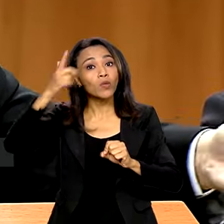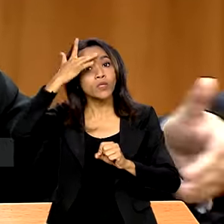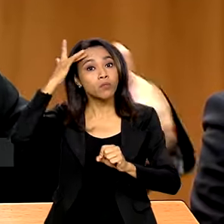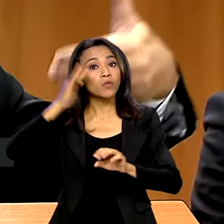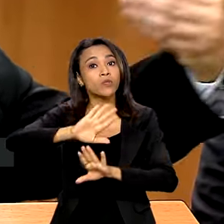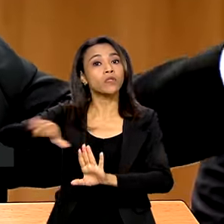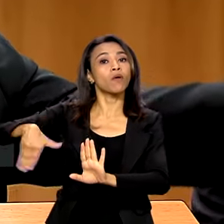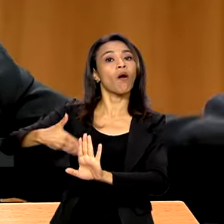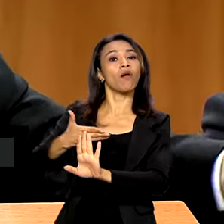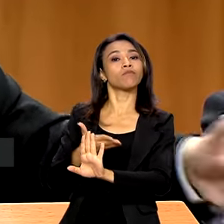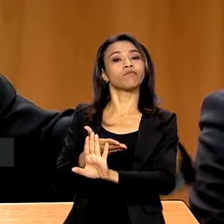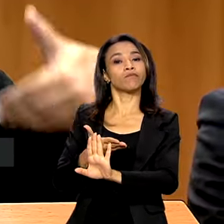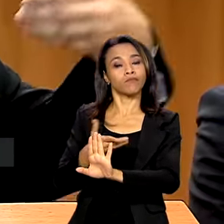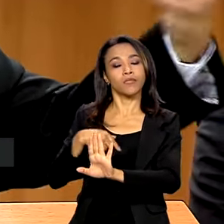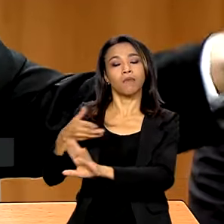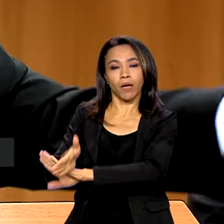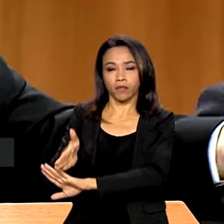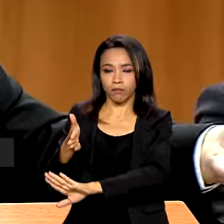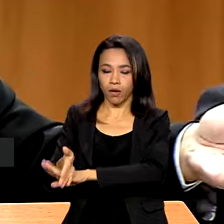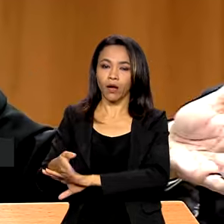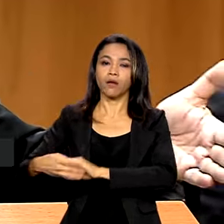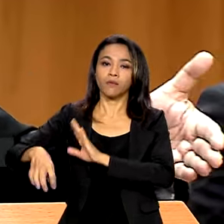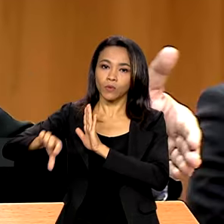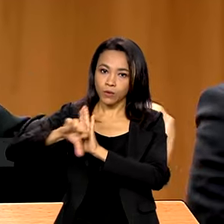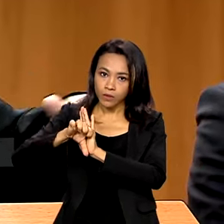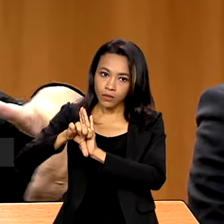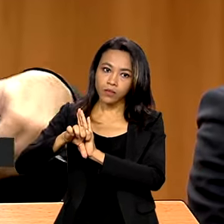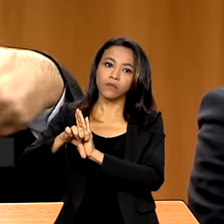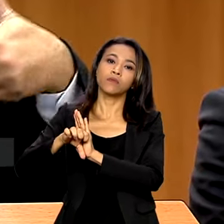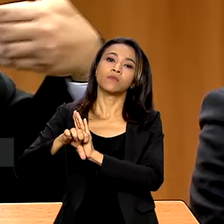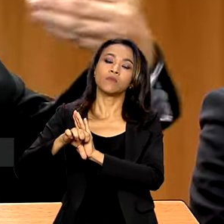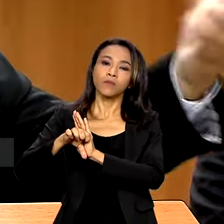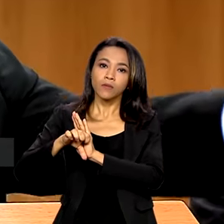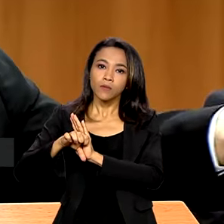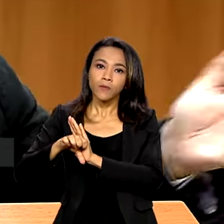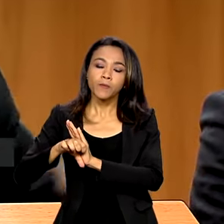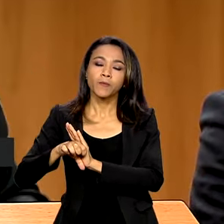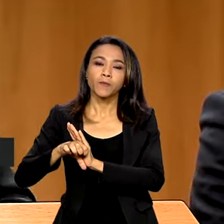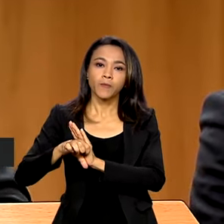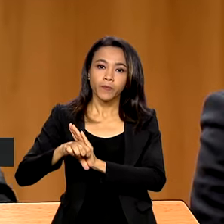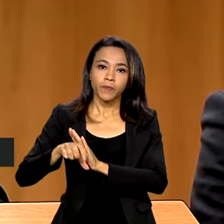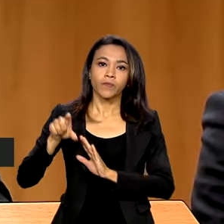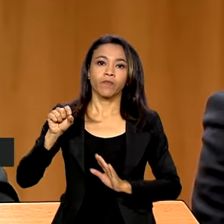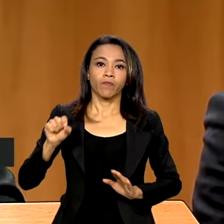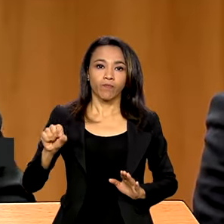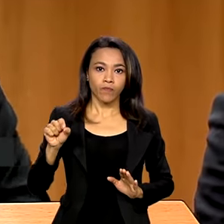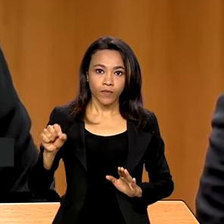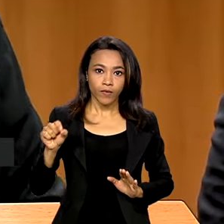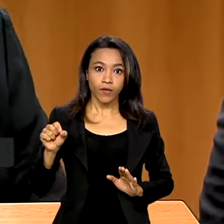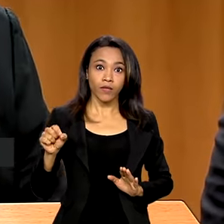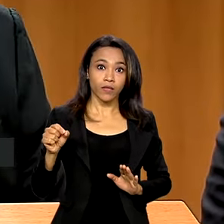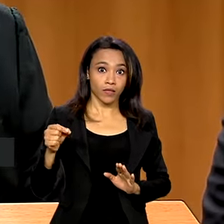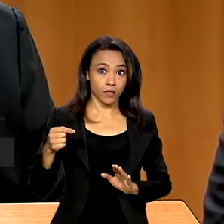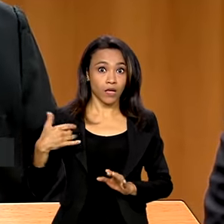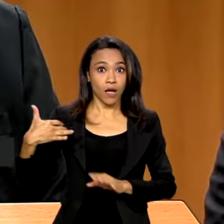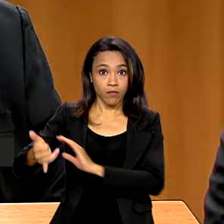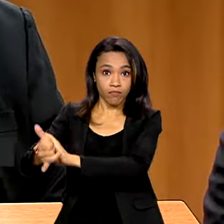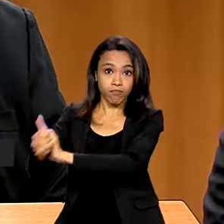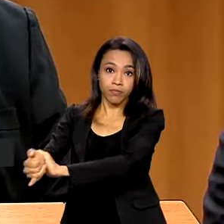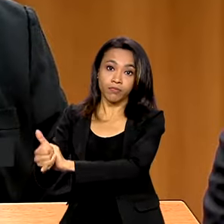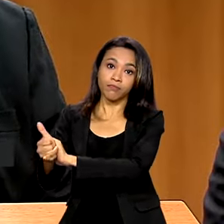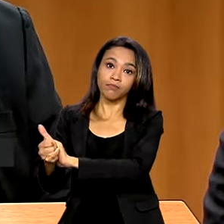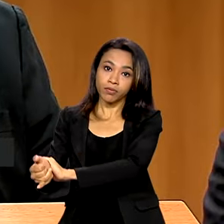outras pessoas que participaram, determinaram a ocorrência dos homicídios que